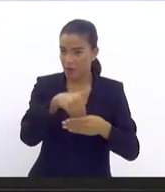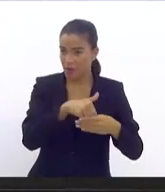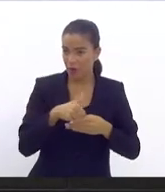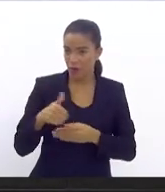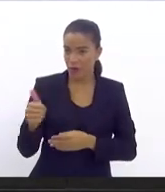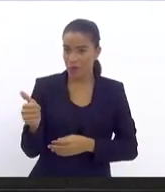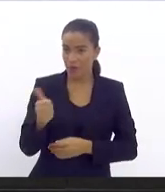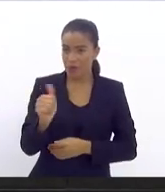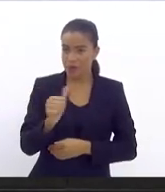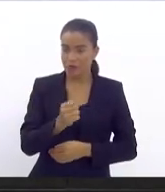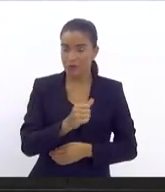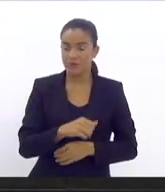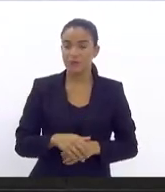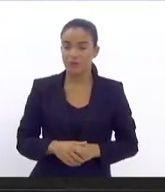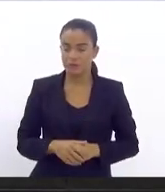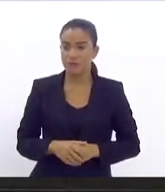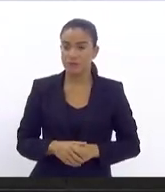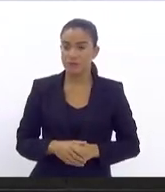bloco os demais.